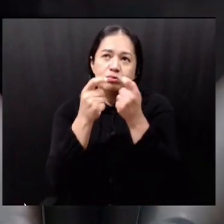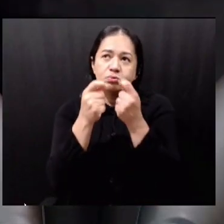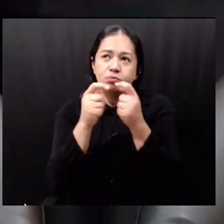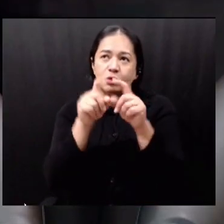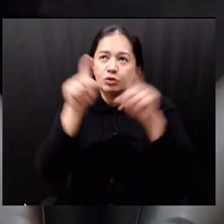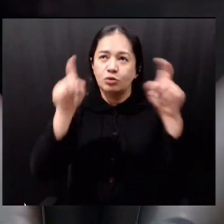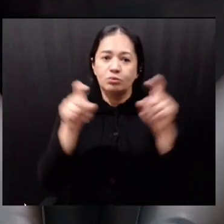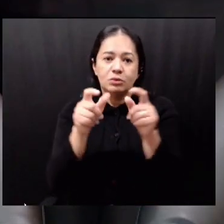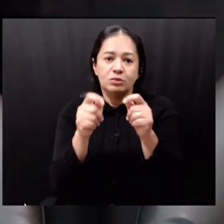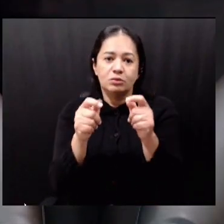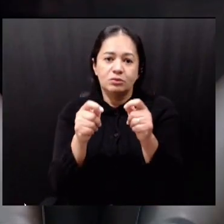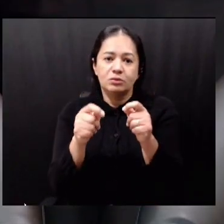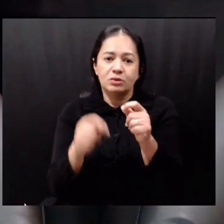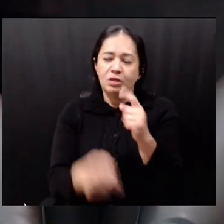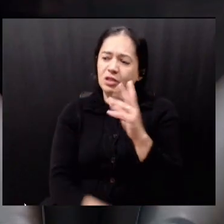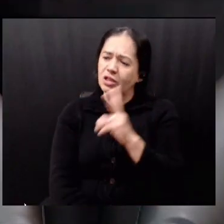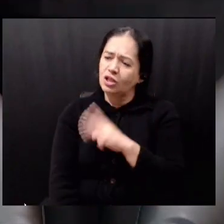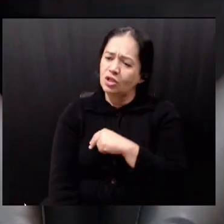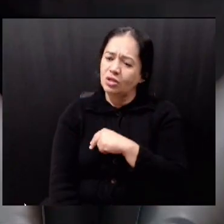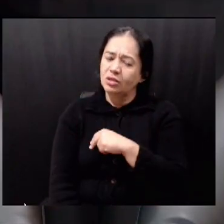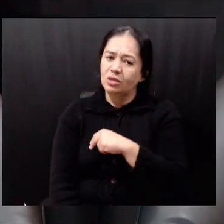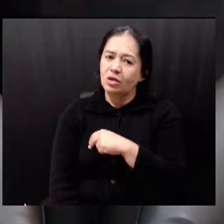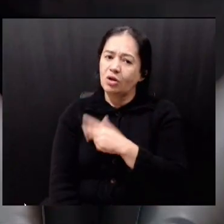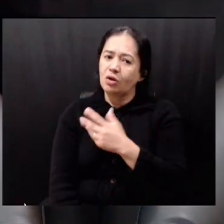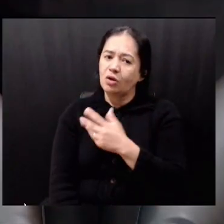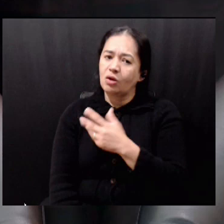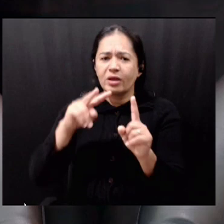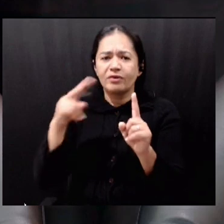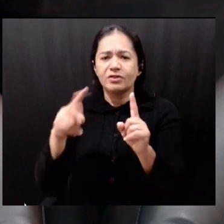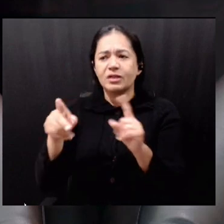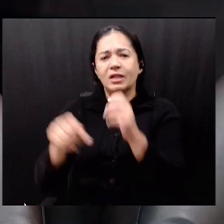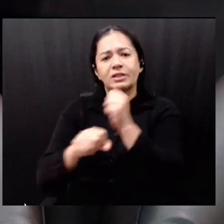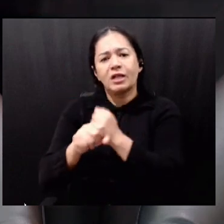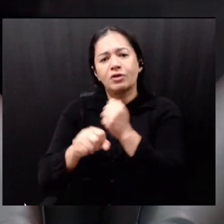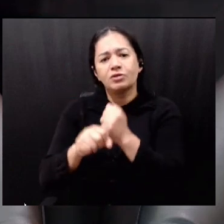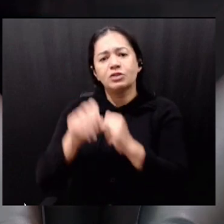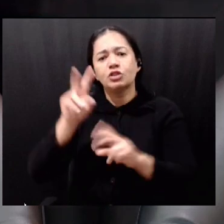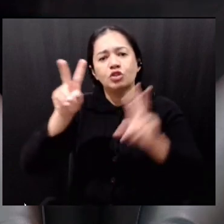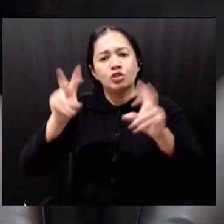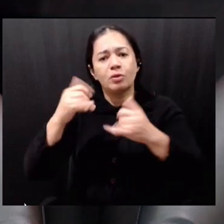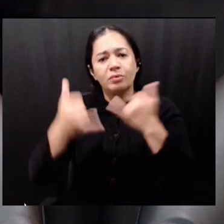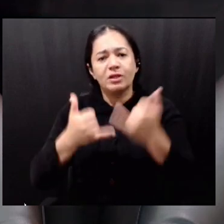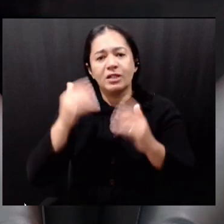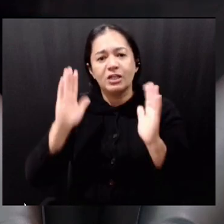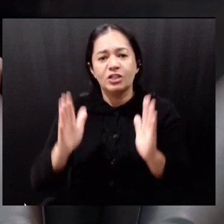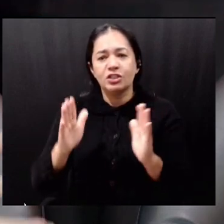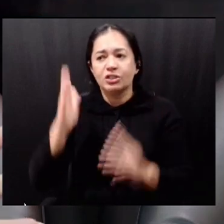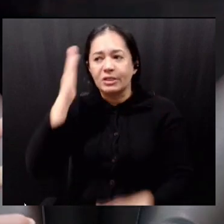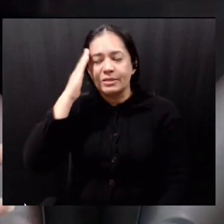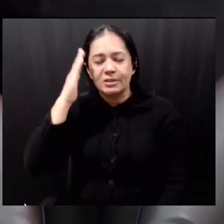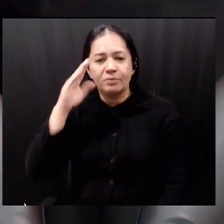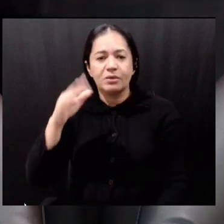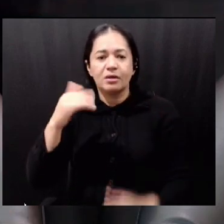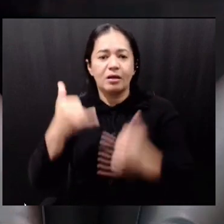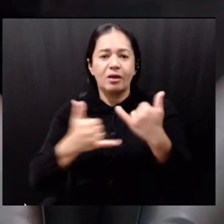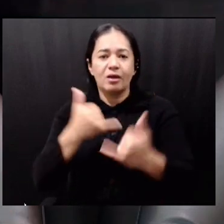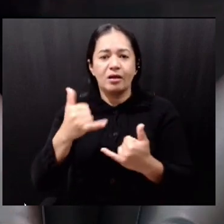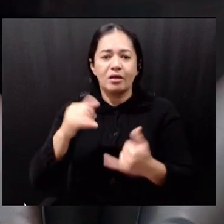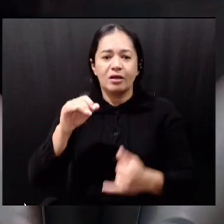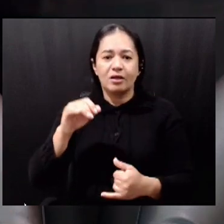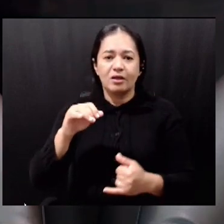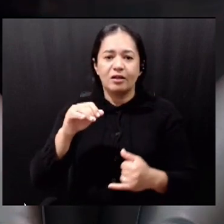eu falei, nossa, qual que é a visão que ela tá construindo sobre a brincadeira? Ela já entendeu que brincadeira ao ar livre não